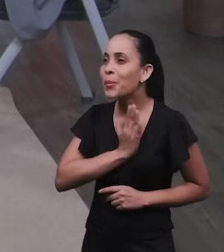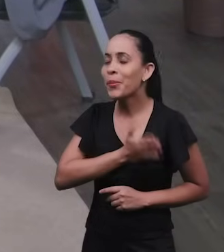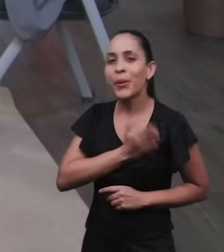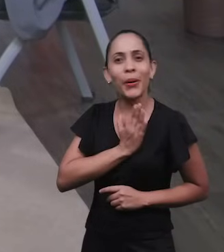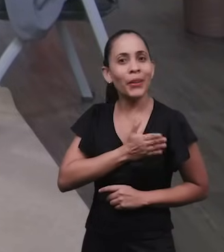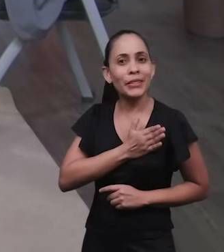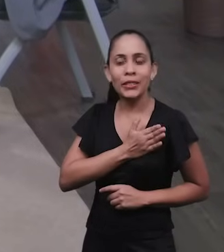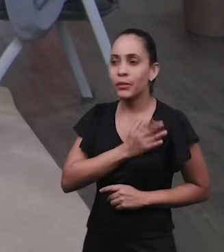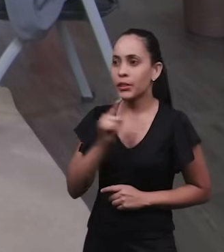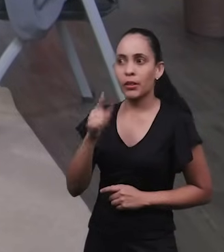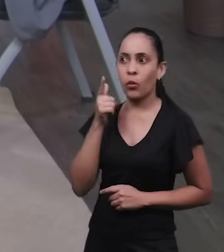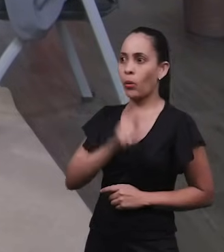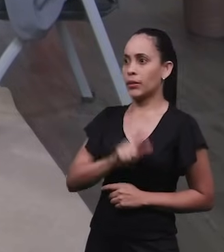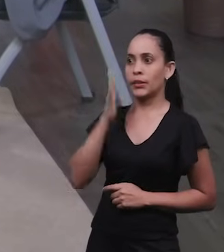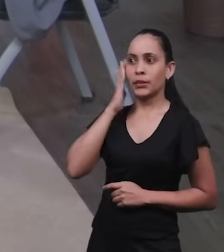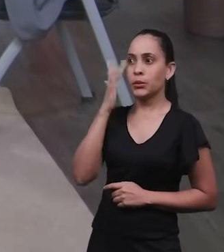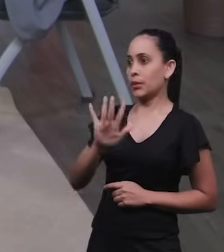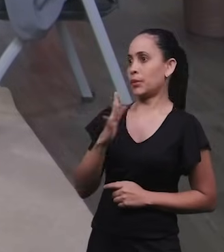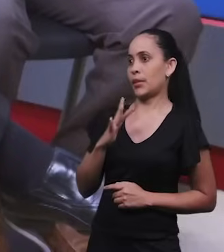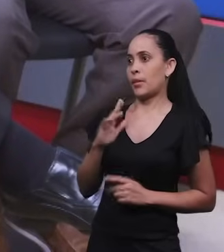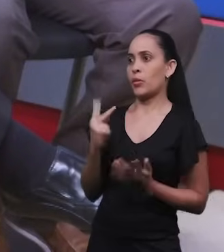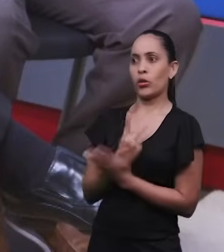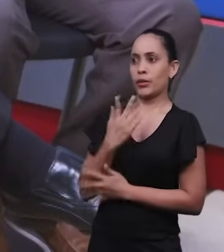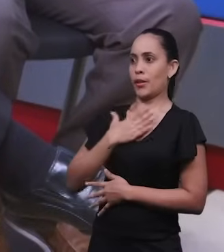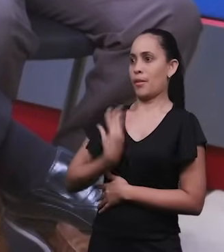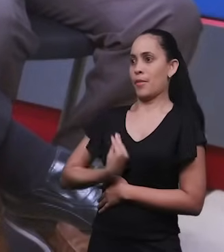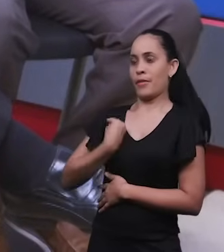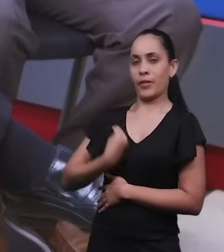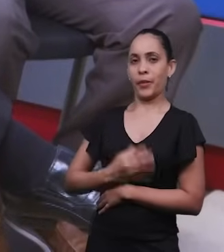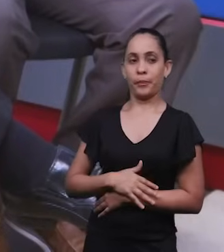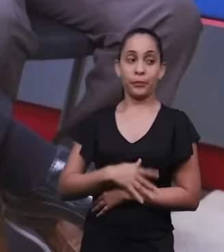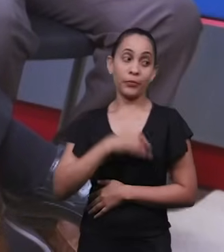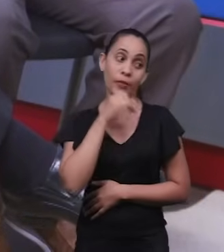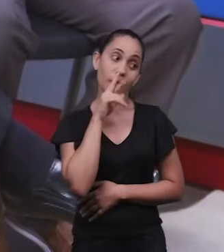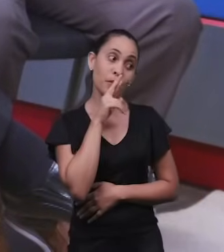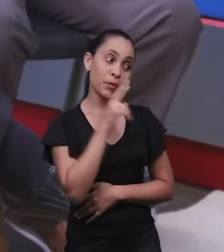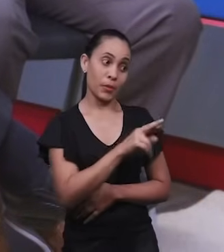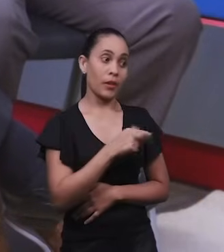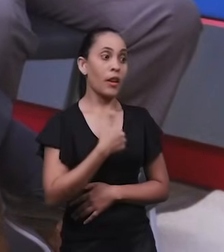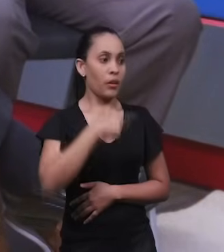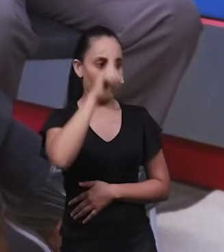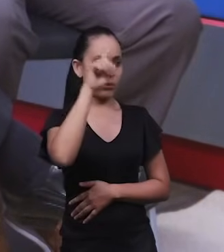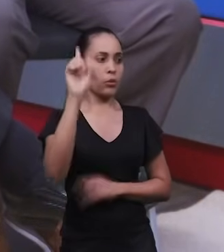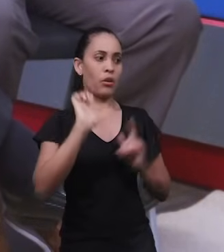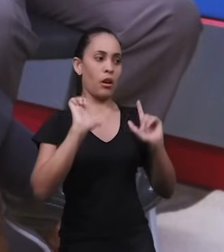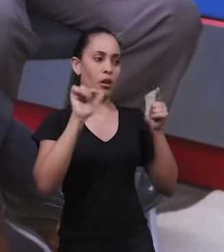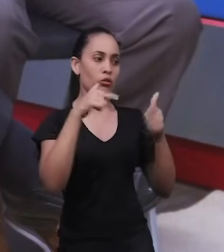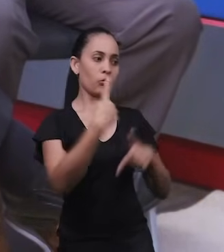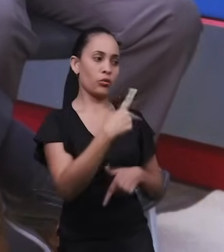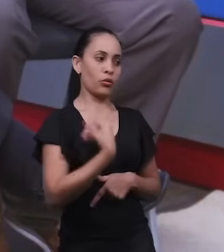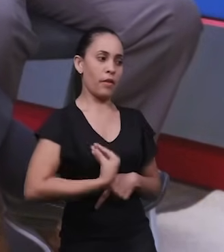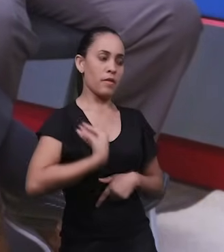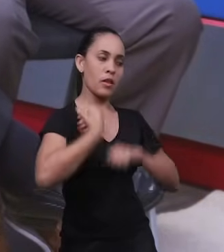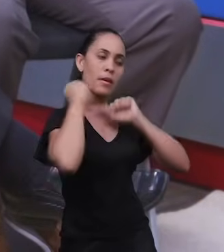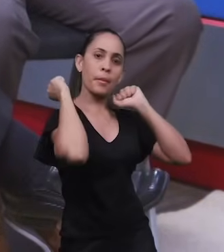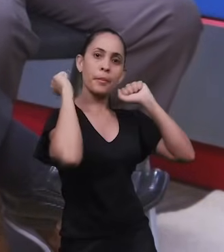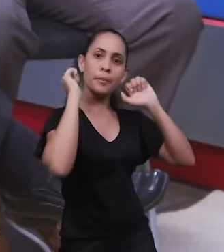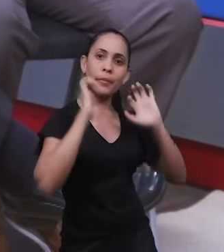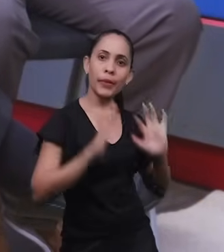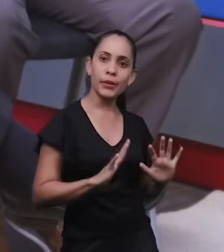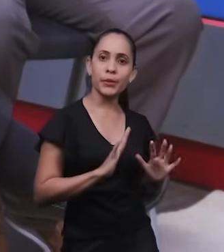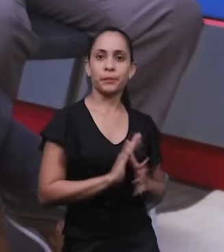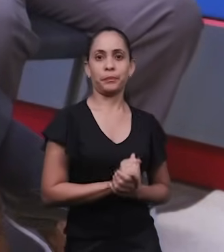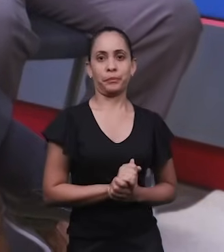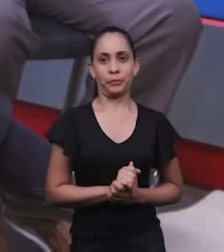que você não imagina o que aconteceu aqui. Eu falei, isso é resultado do Senhor, da bênção do